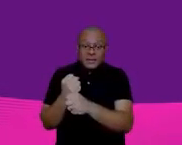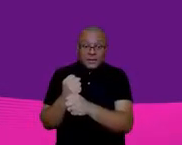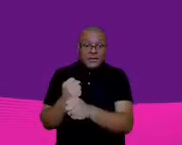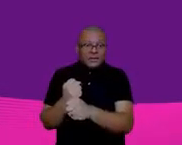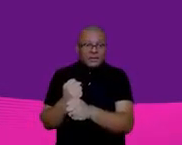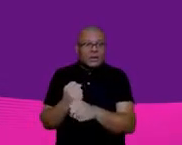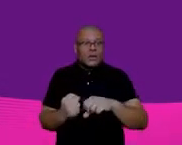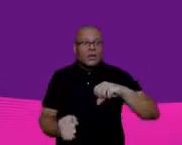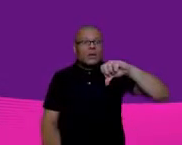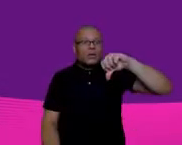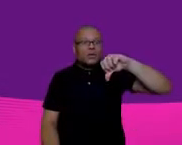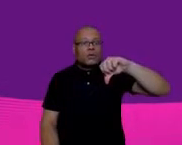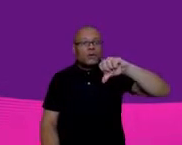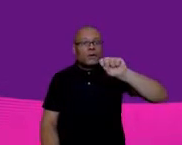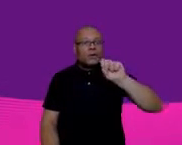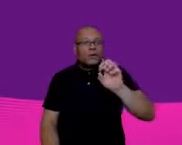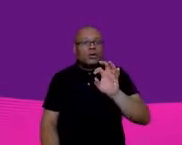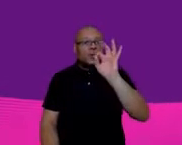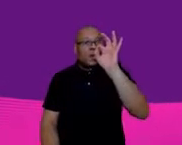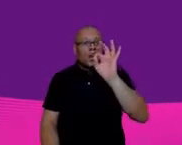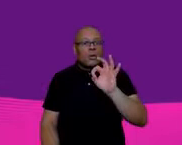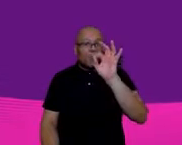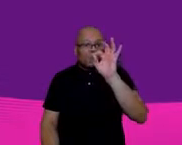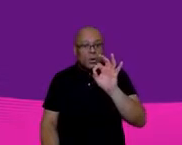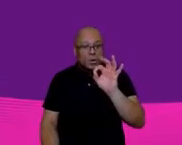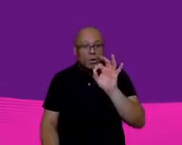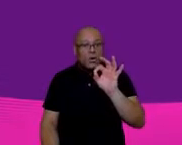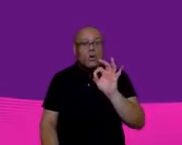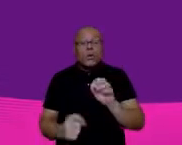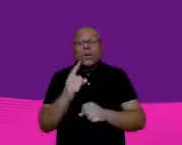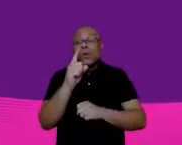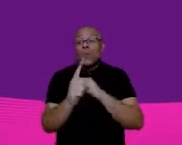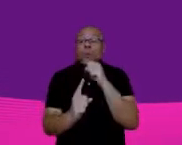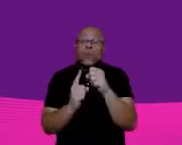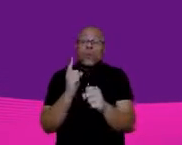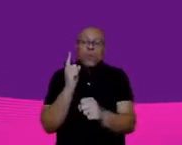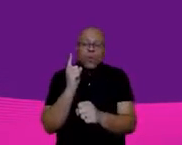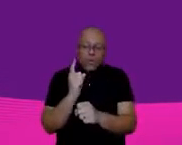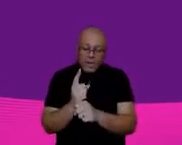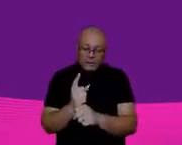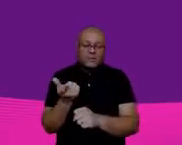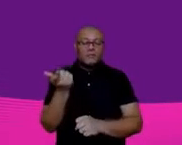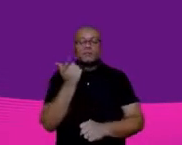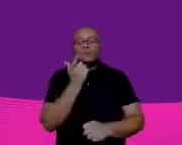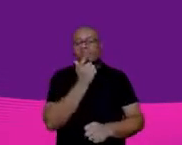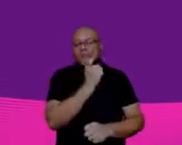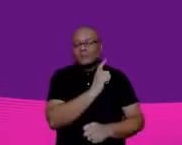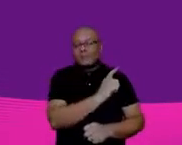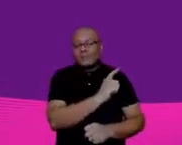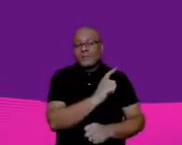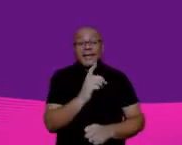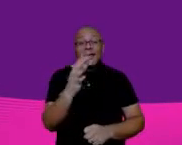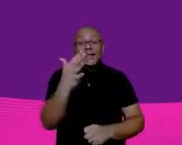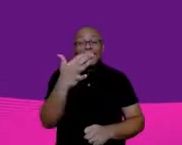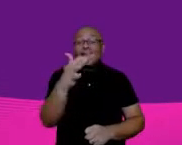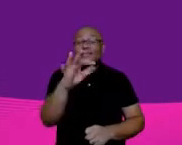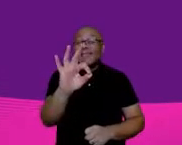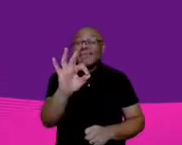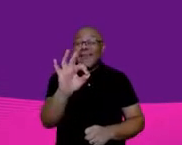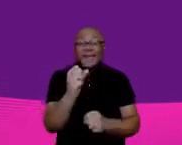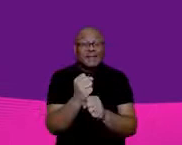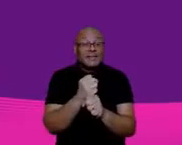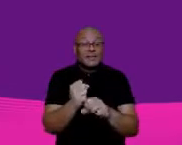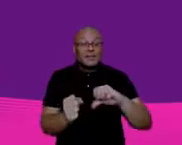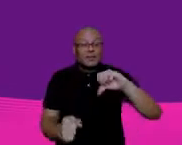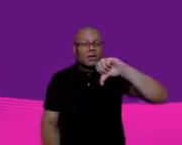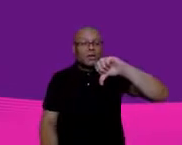98,4% no acompanhamento em 1 ano, com taxa de sucesso, e aqui em 10 anos, 98% de